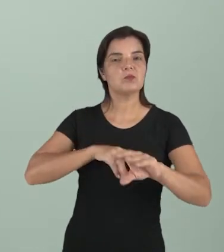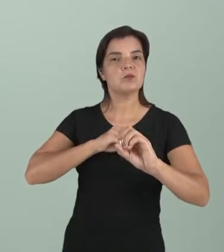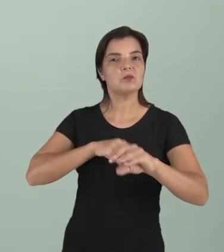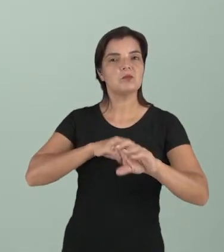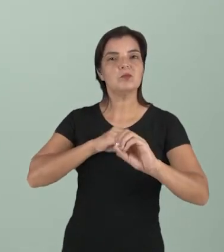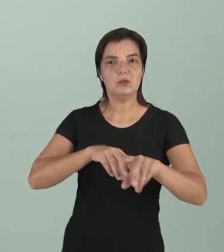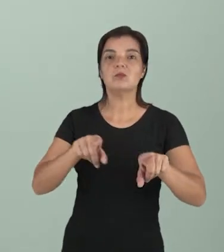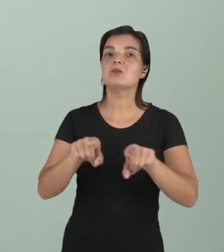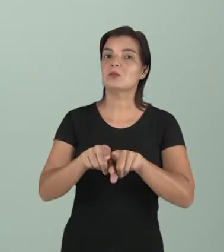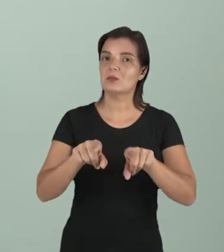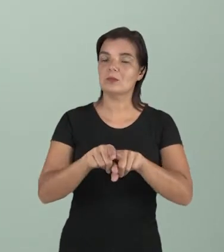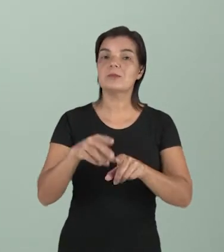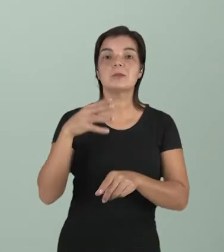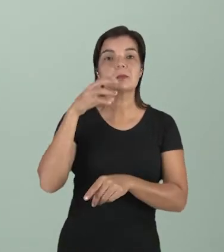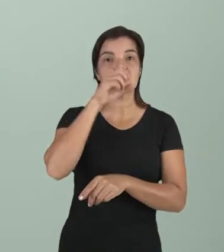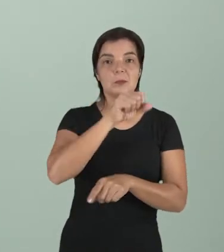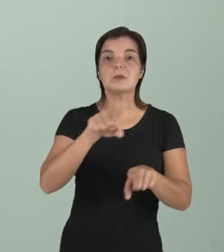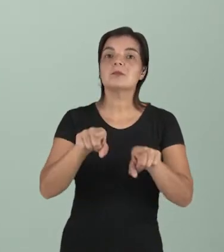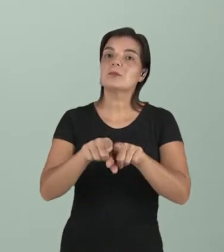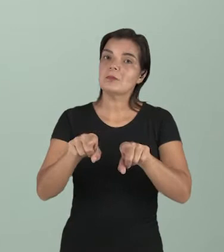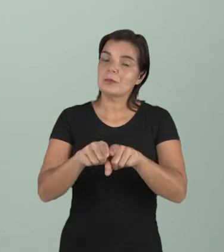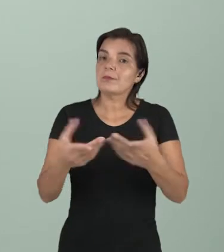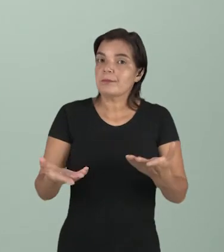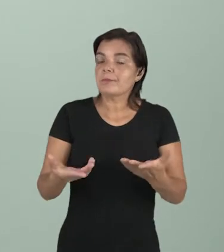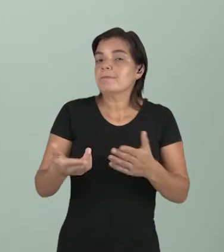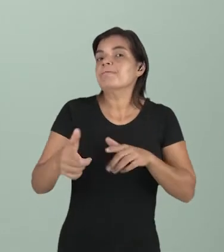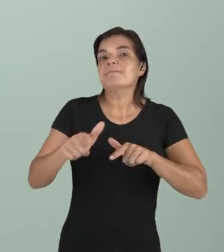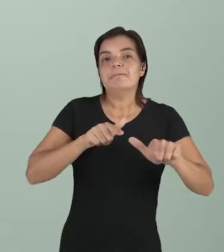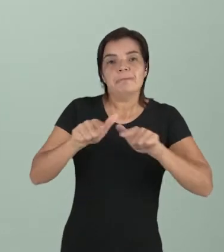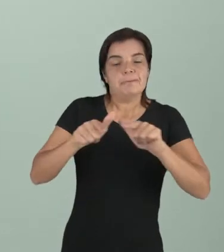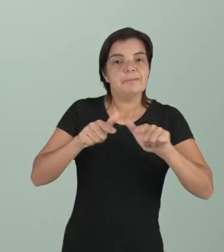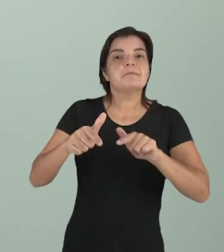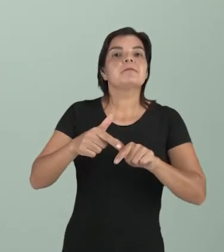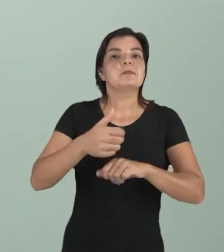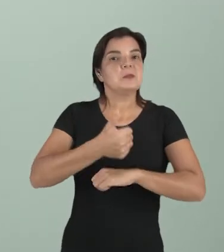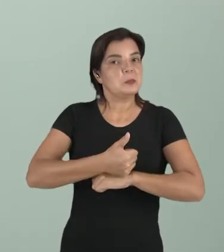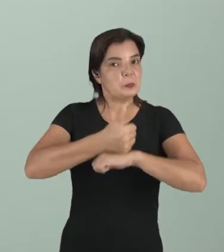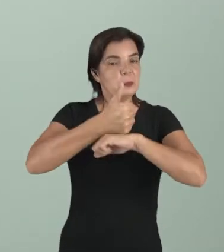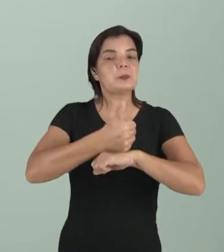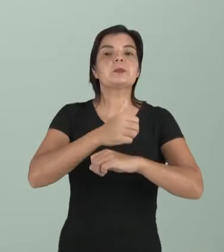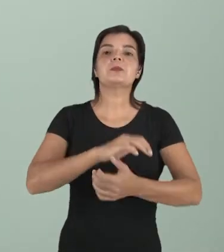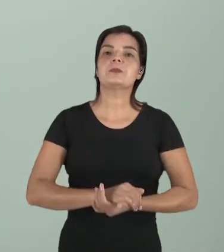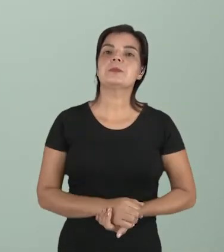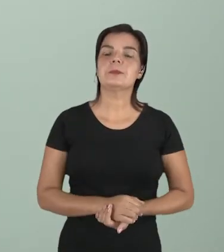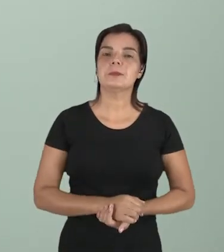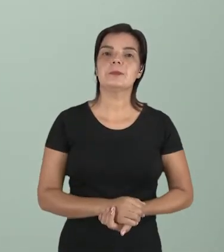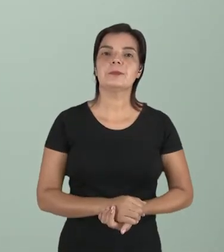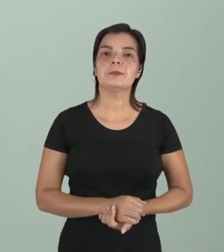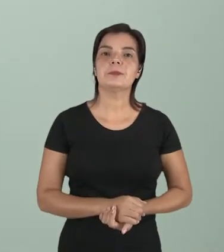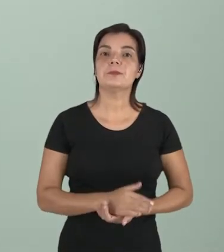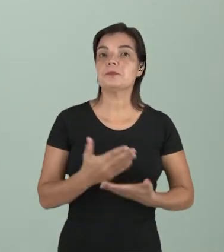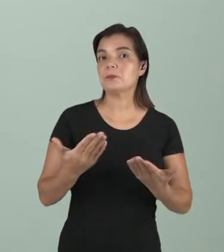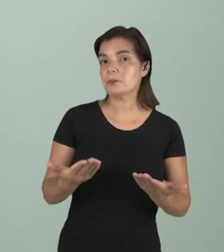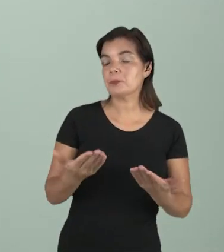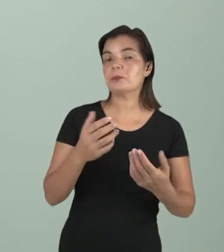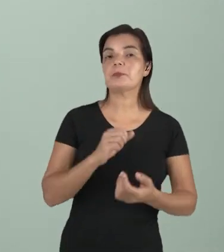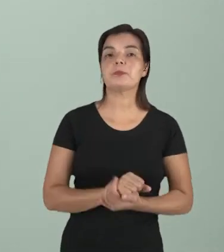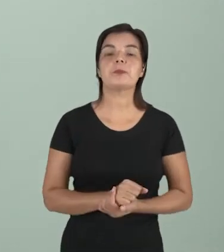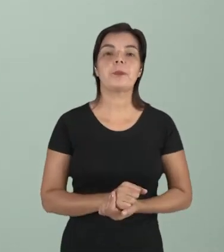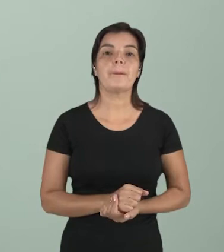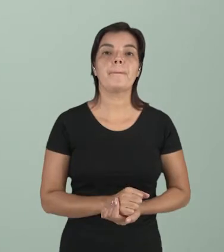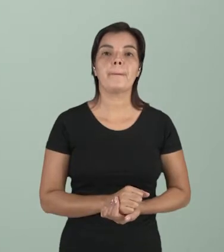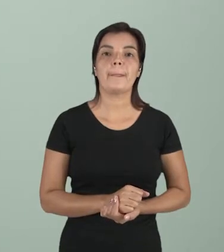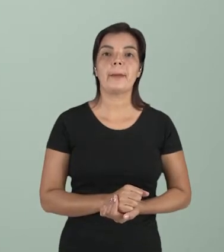educação, automaticamente é um país que vai ter mão de obra qualificada, tá? Então, em relação a